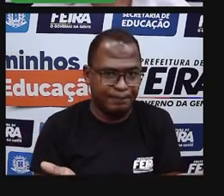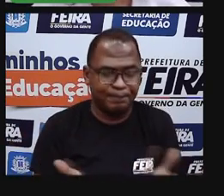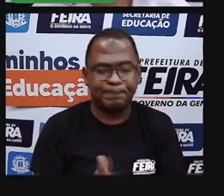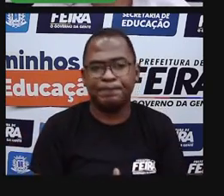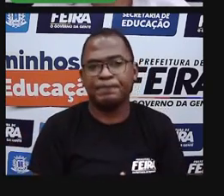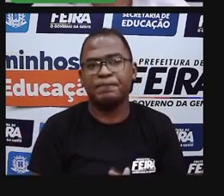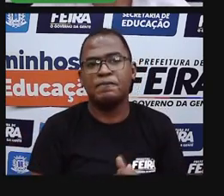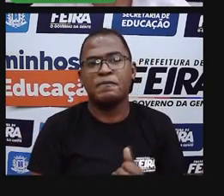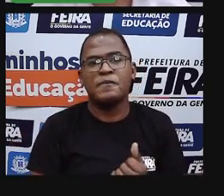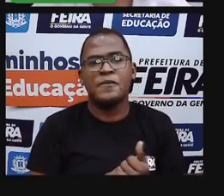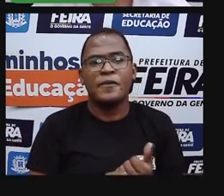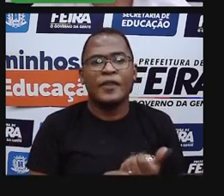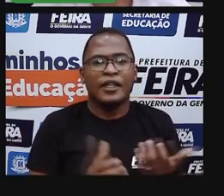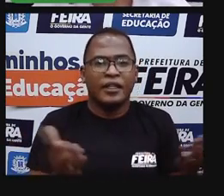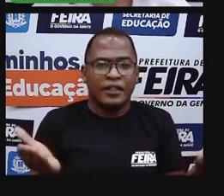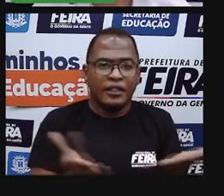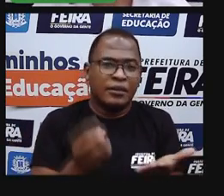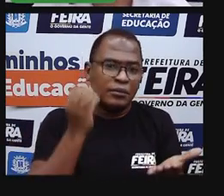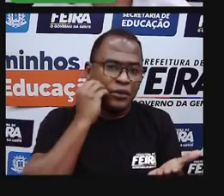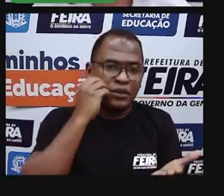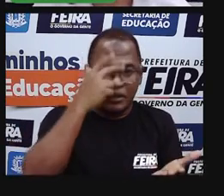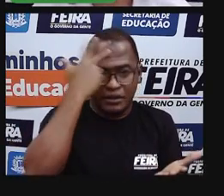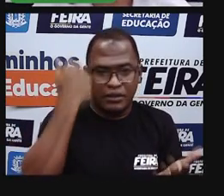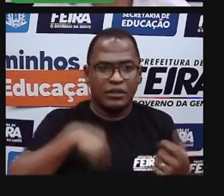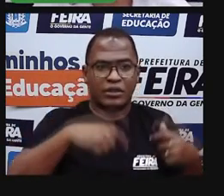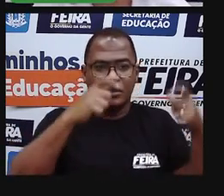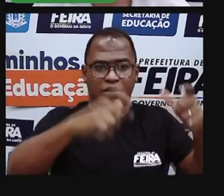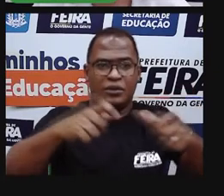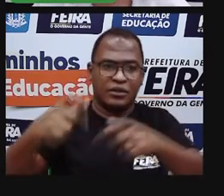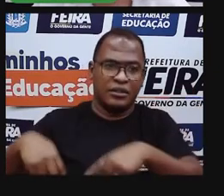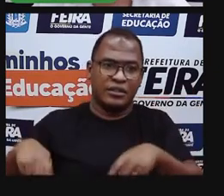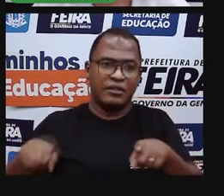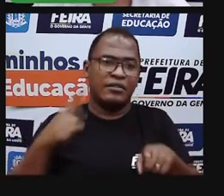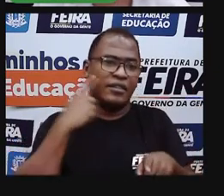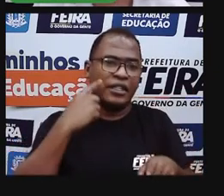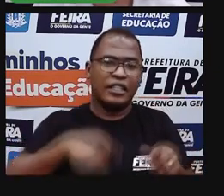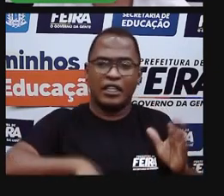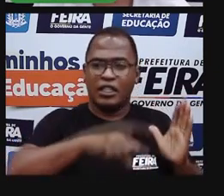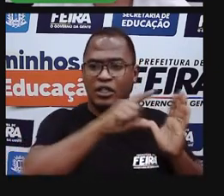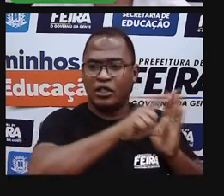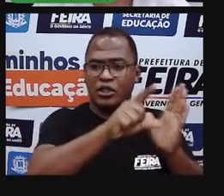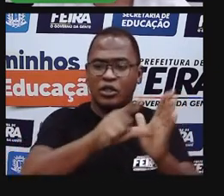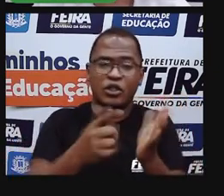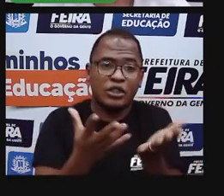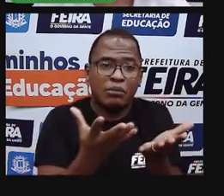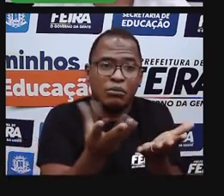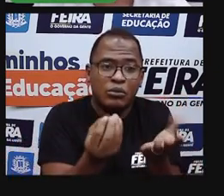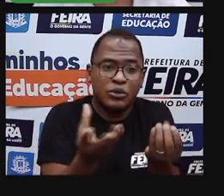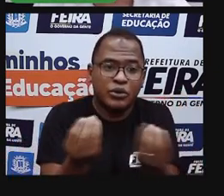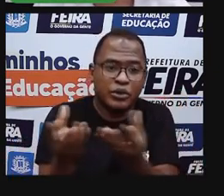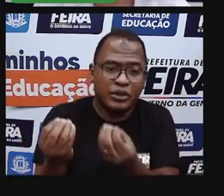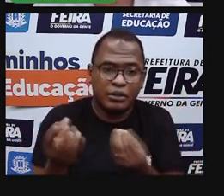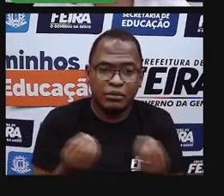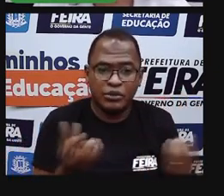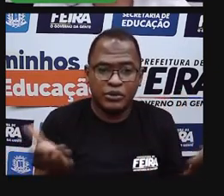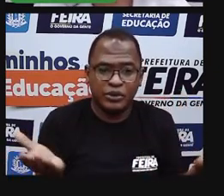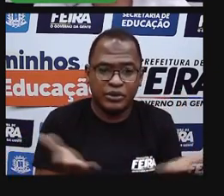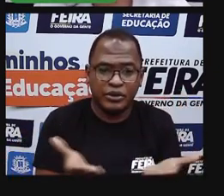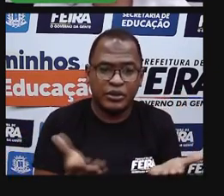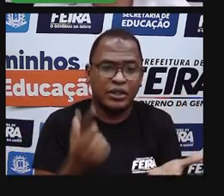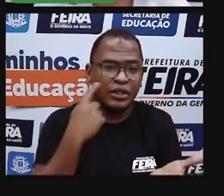As ruas nesses bairros são repletas de lojas de roupa, de brinquedos, de materiais de construção,